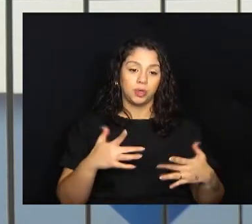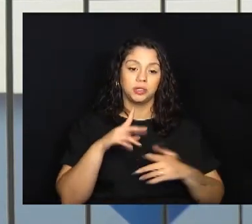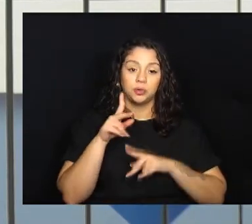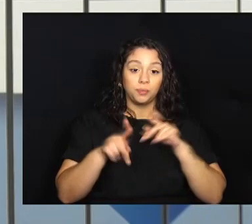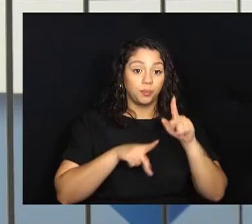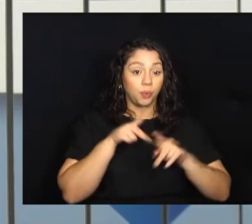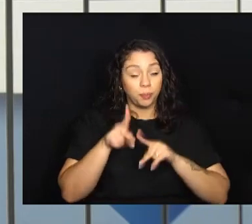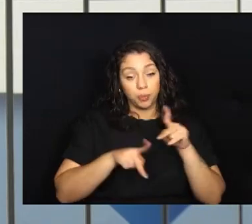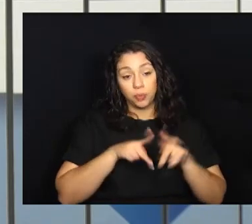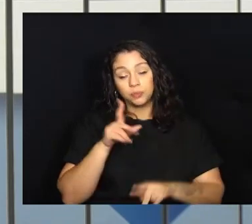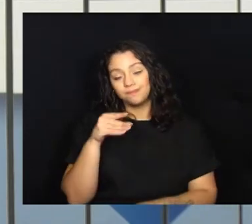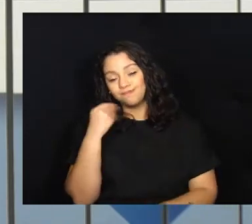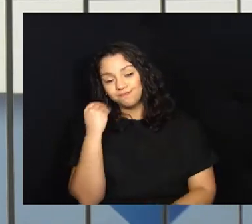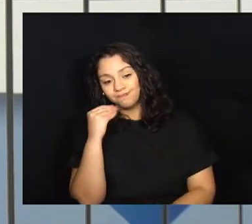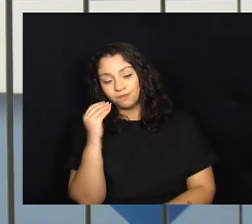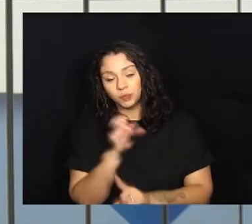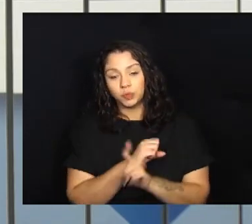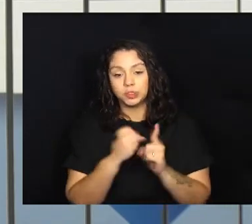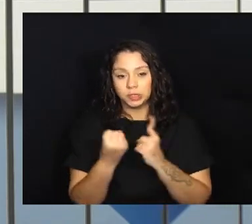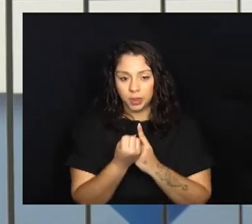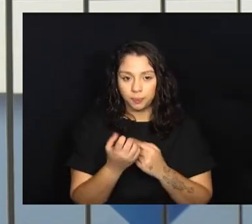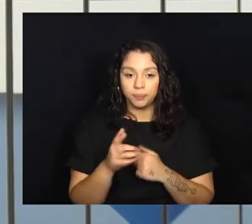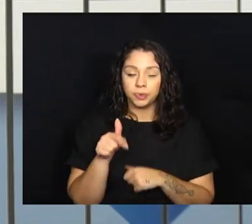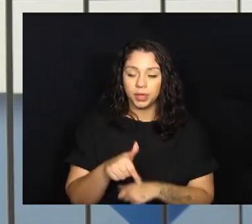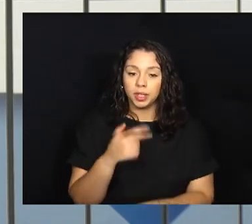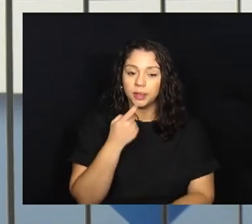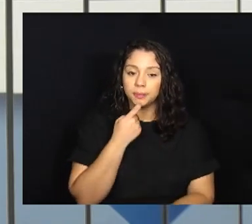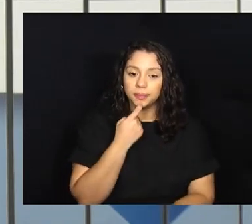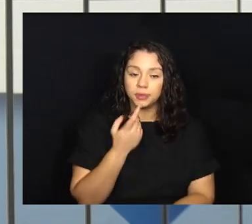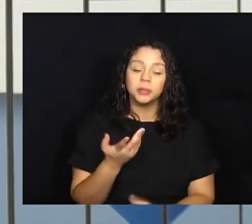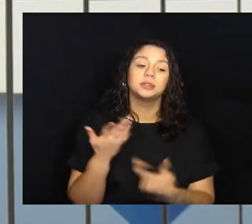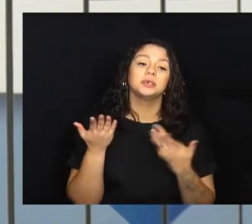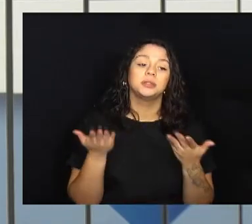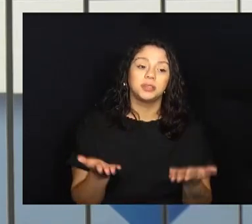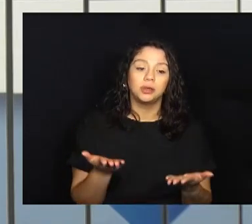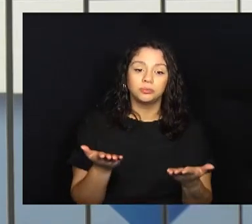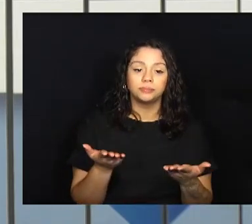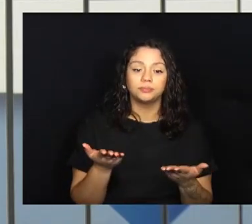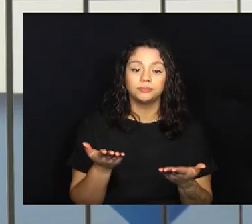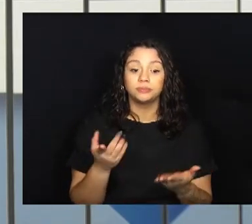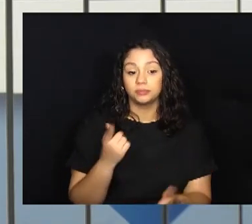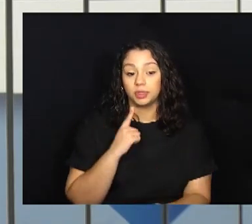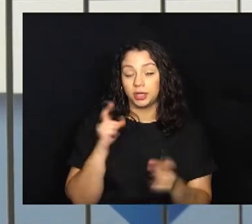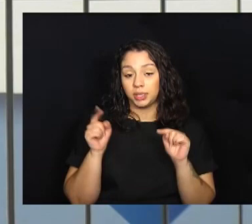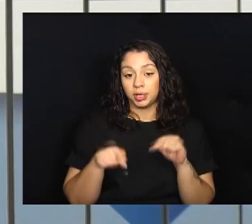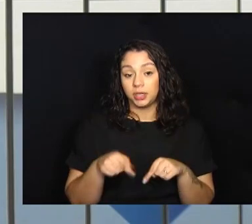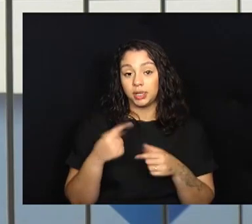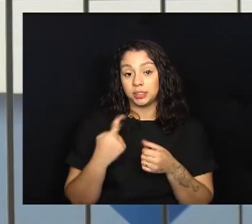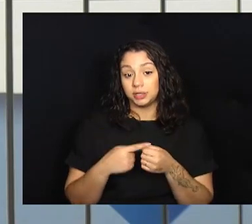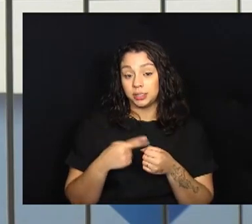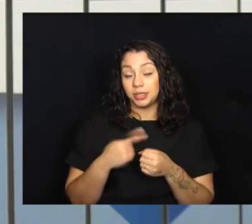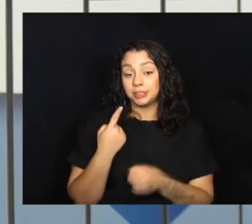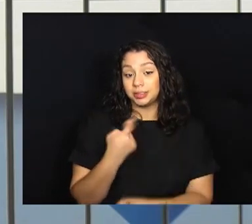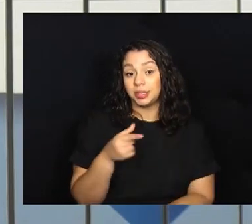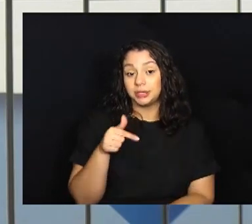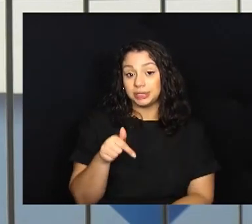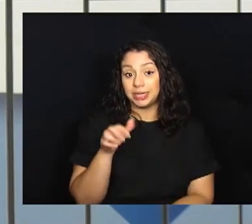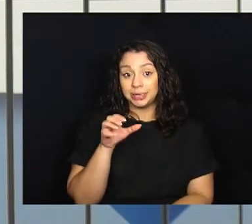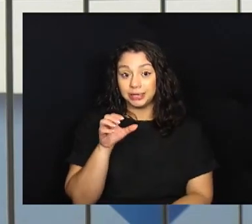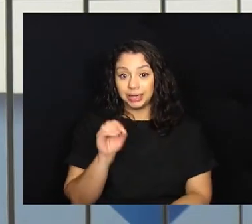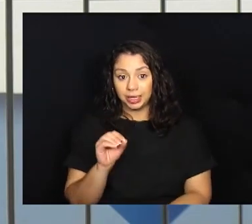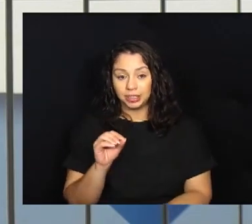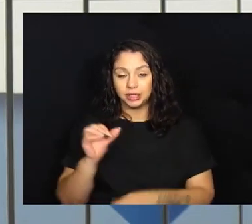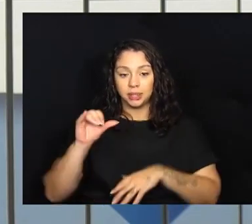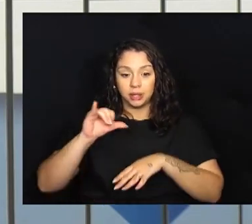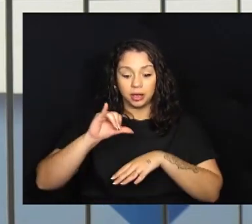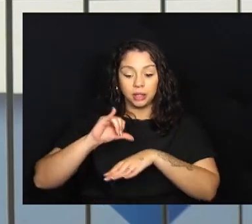população em vulnerabilidade social em Campinas. Então, a gente tem aqui na cidade 170 pontos de